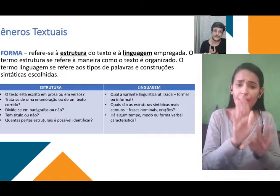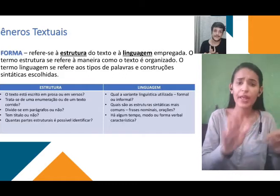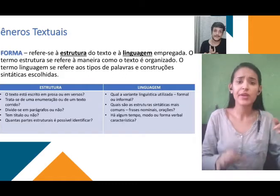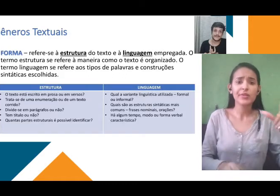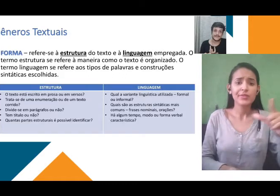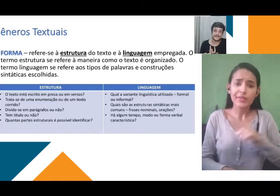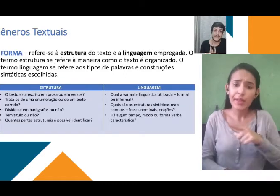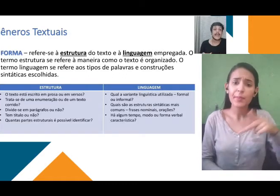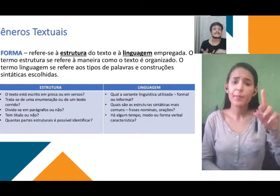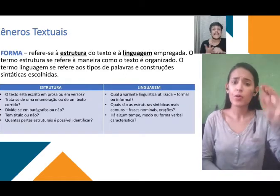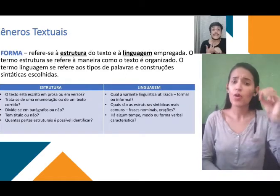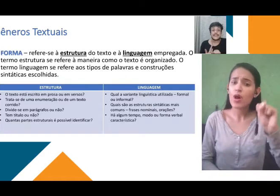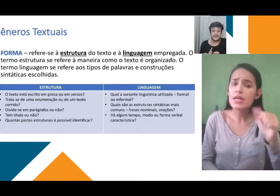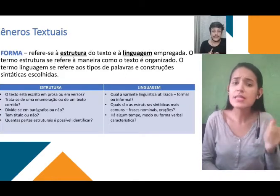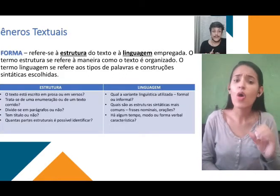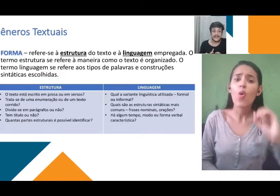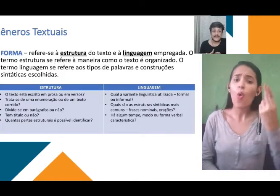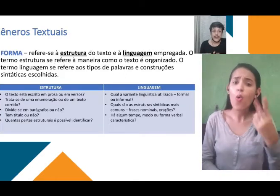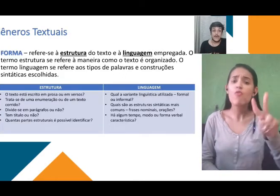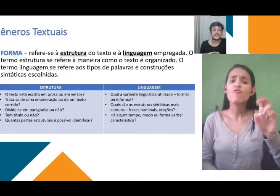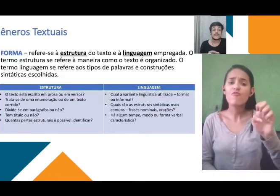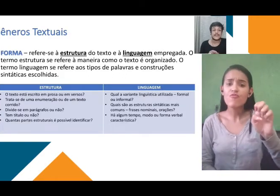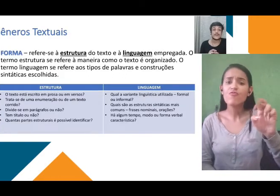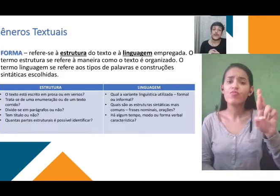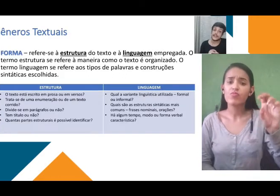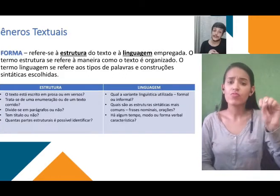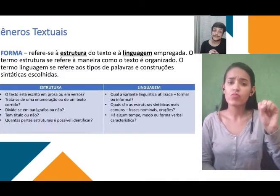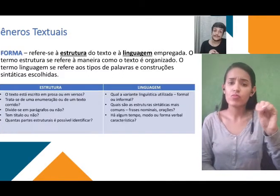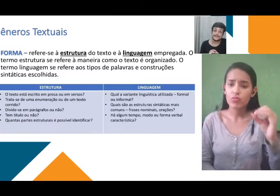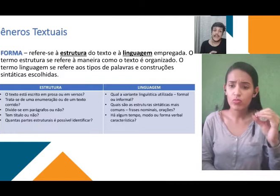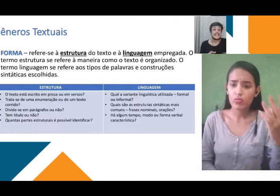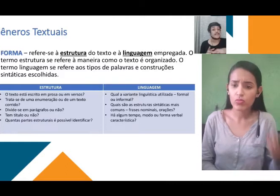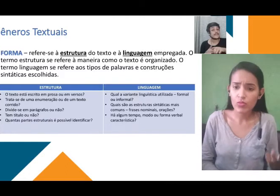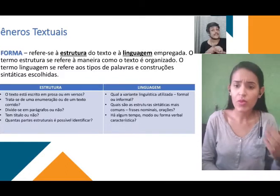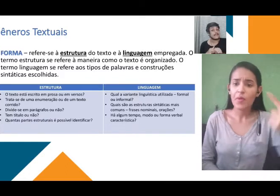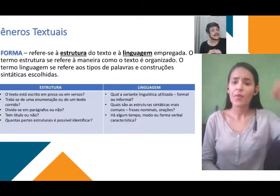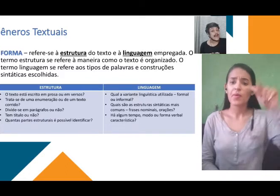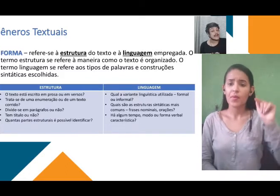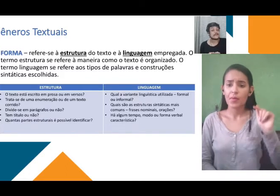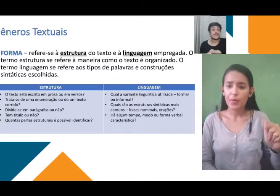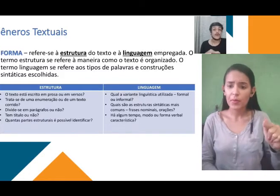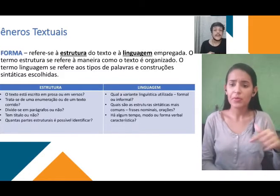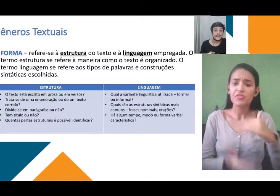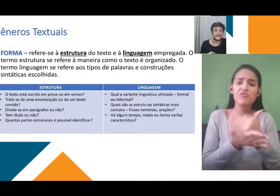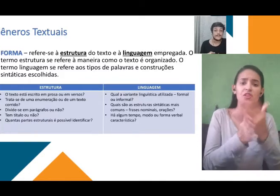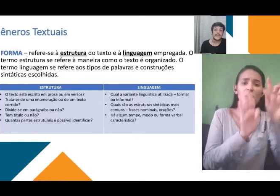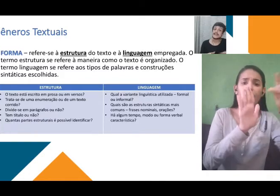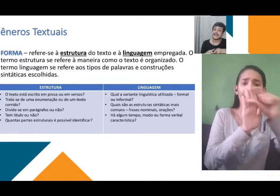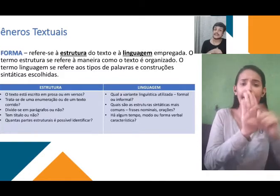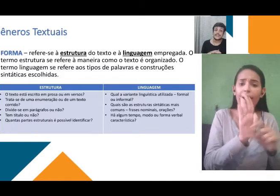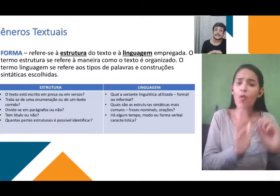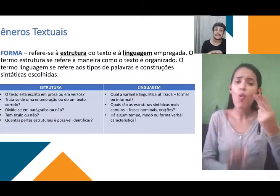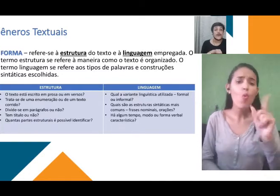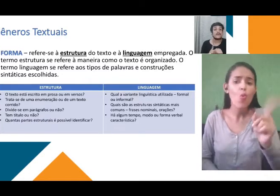verso? Trata-se de uma enumeração ou de um texto corrido? Divide-se em parágrafos ou não?